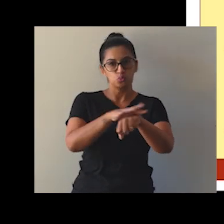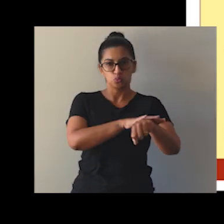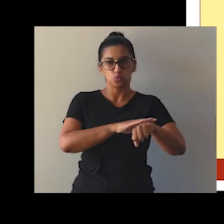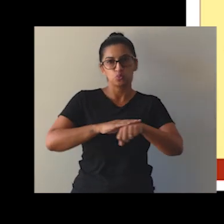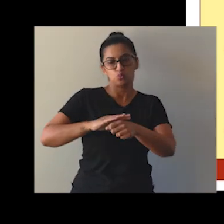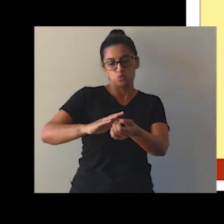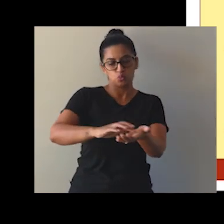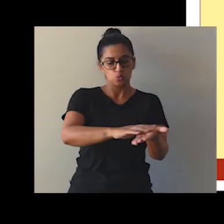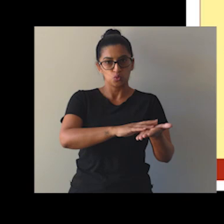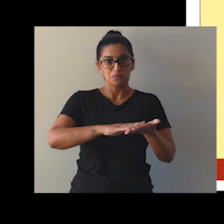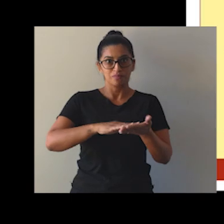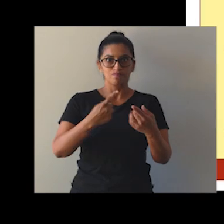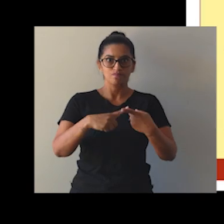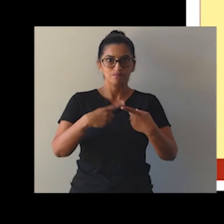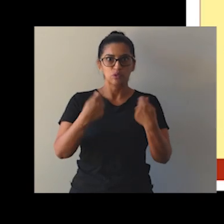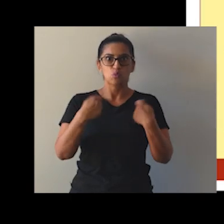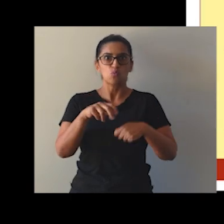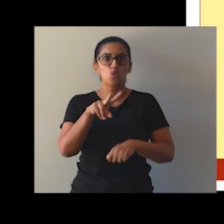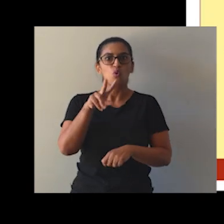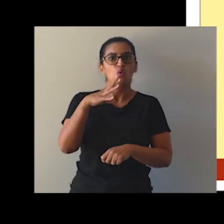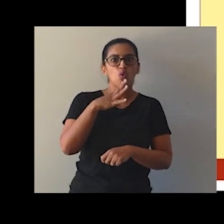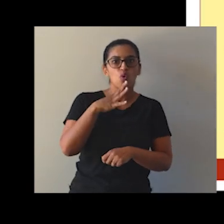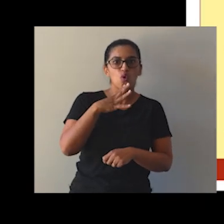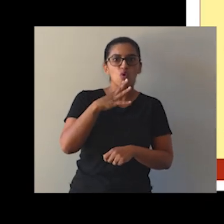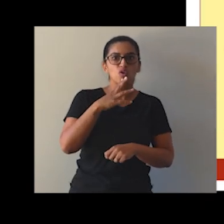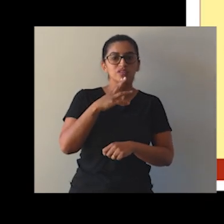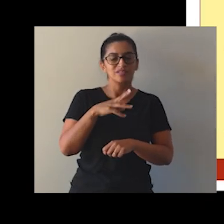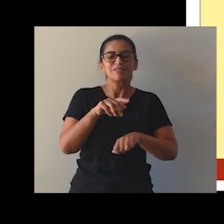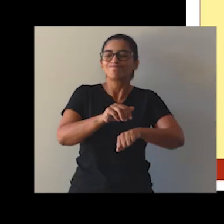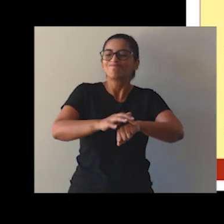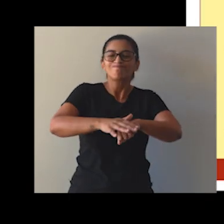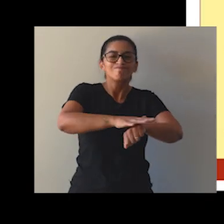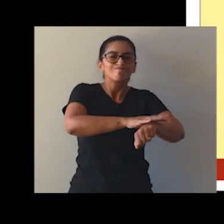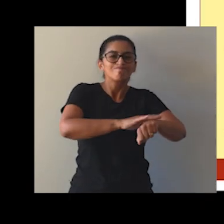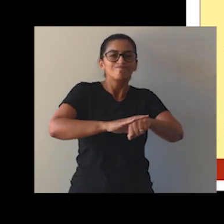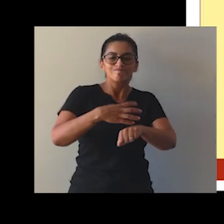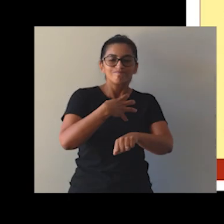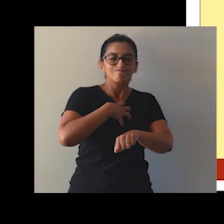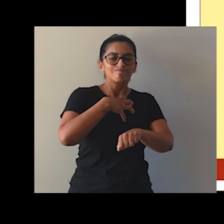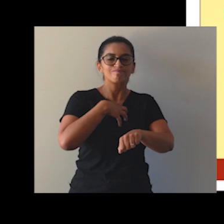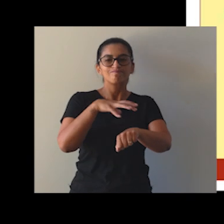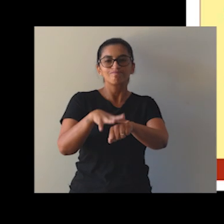o mundo, a sua sala de aula, a escola, através do tato.